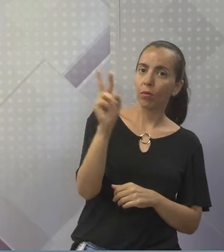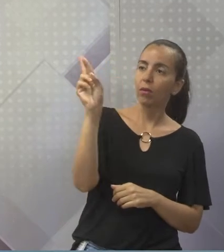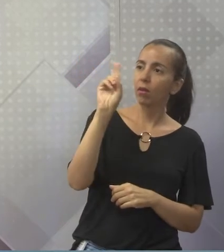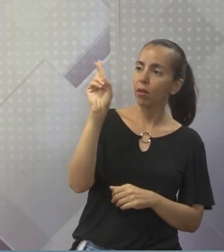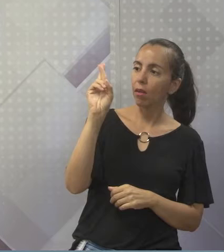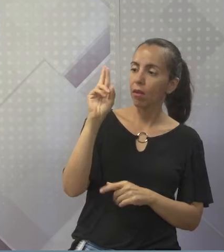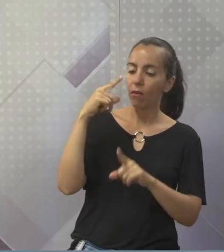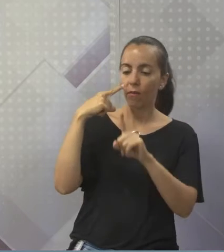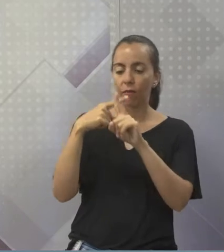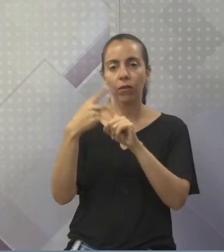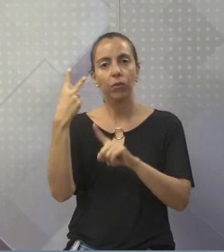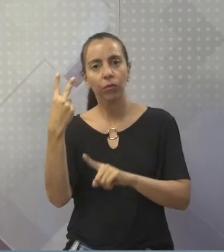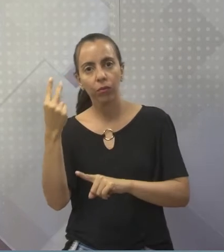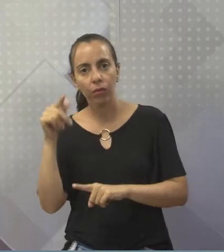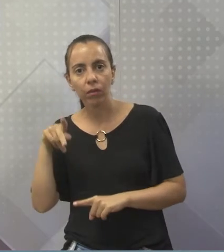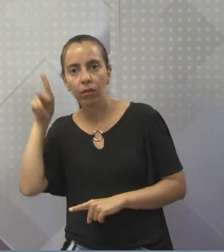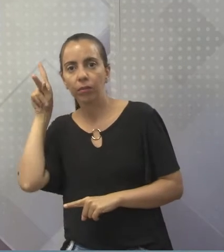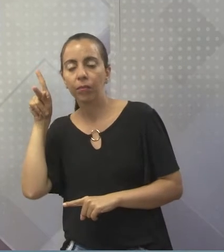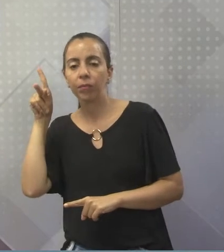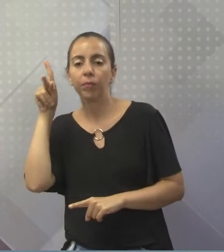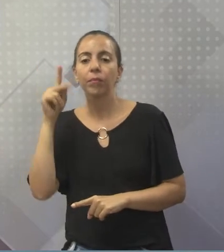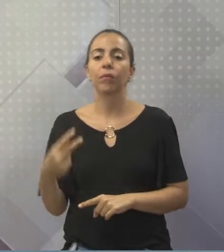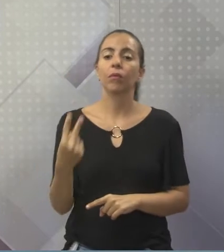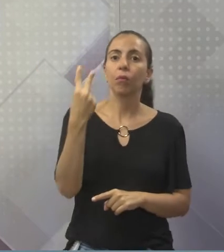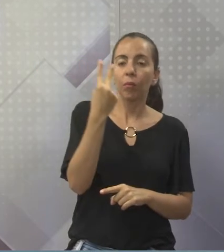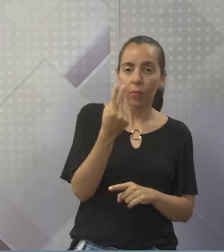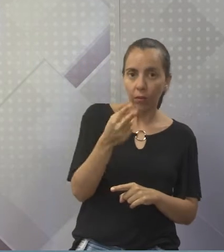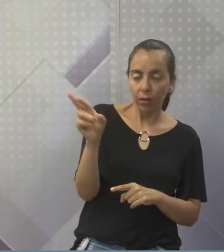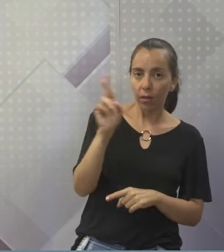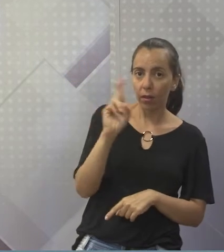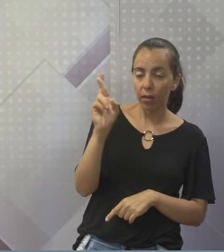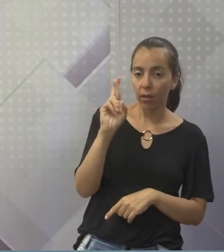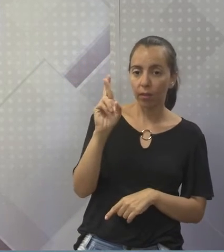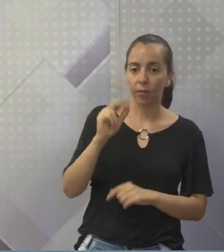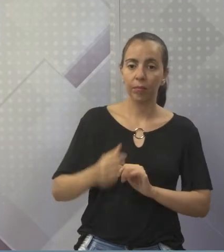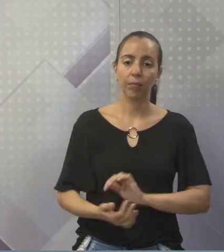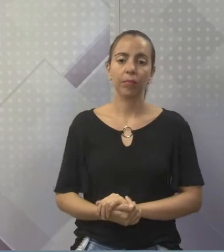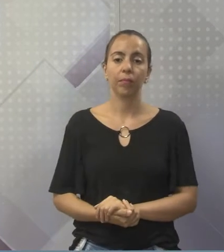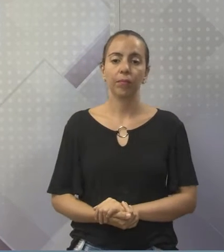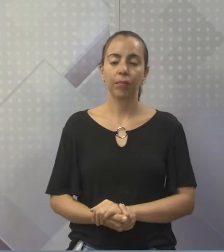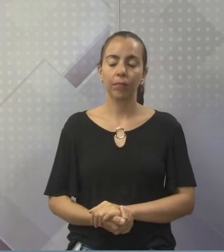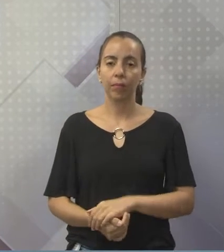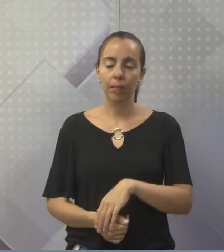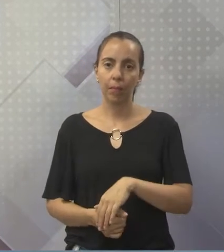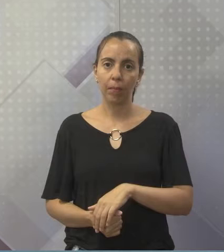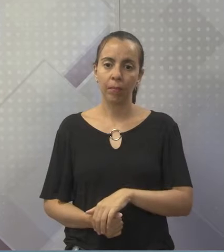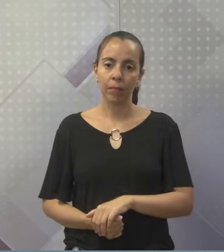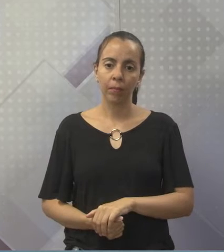2 quilos, eu teria aqui R$ 2